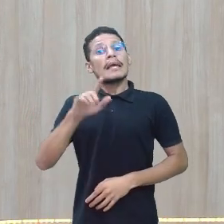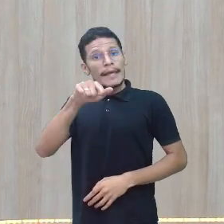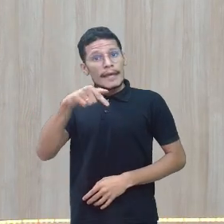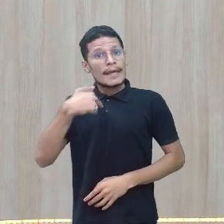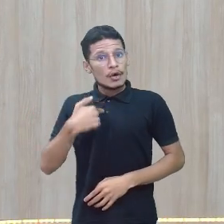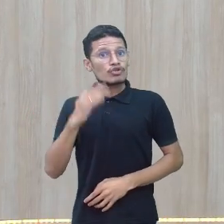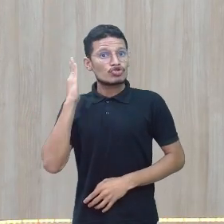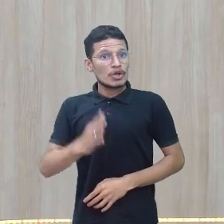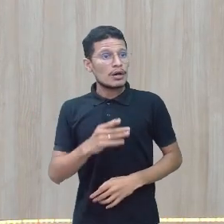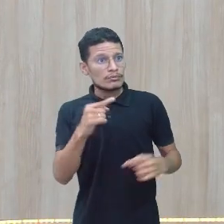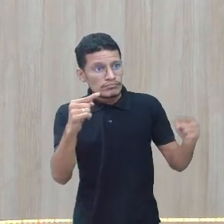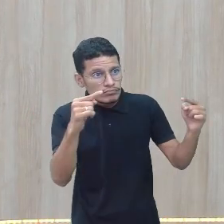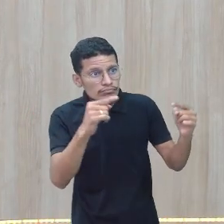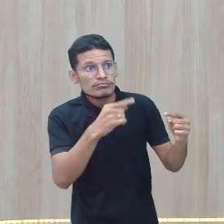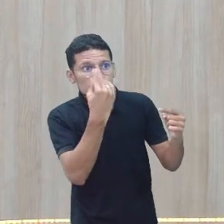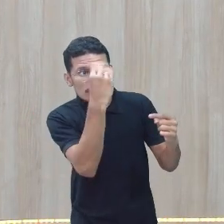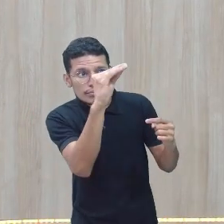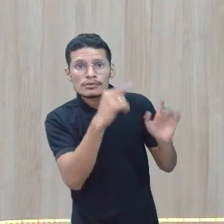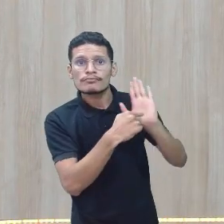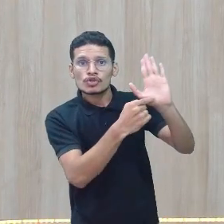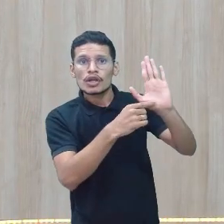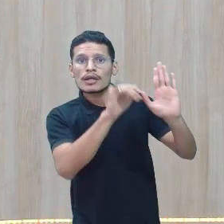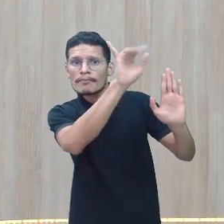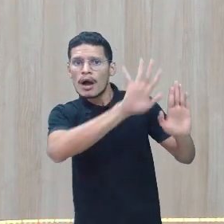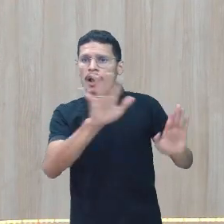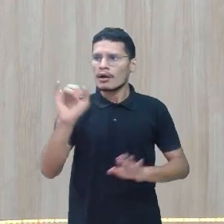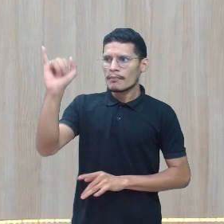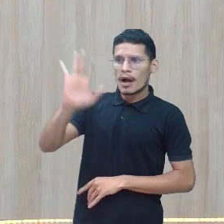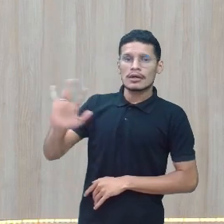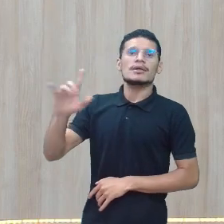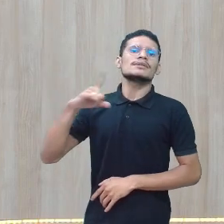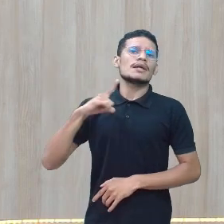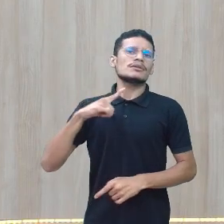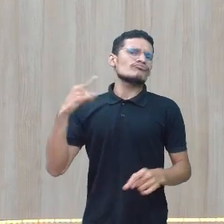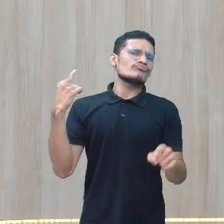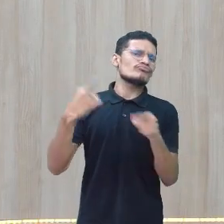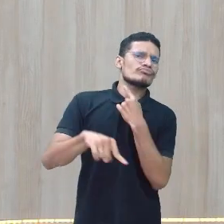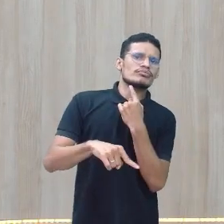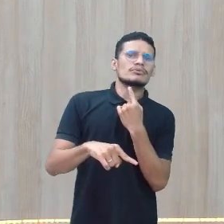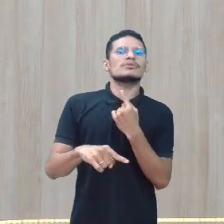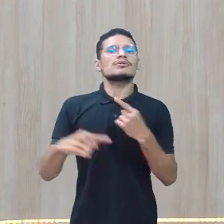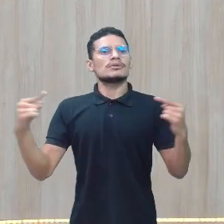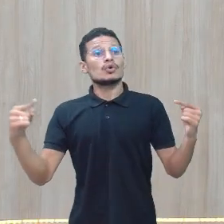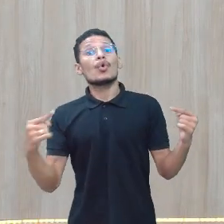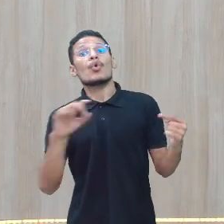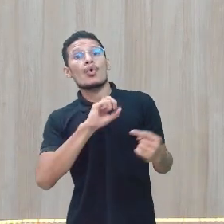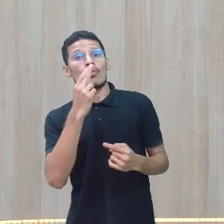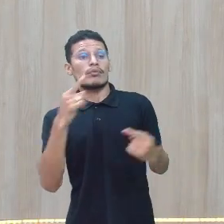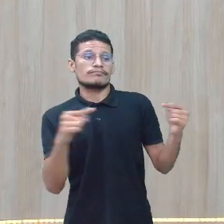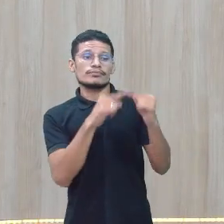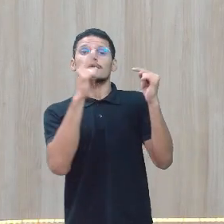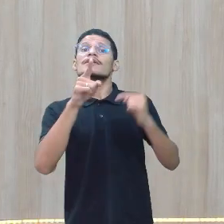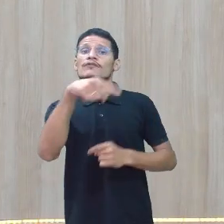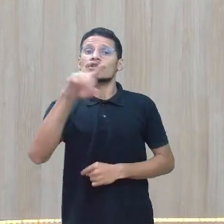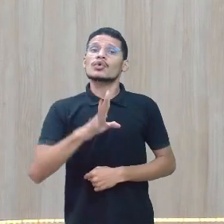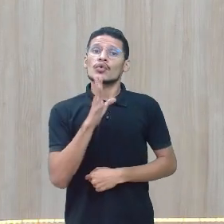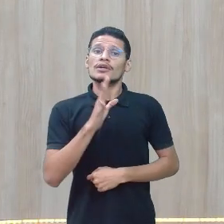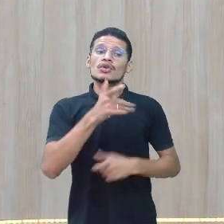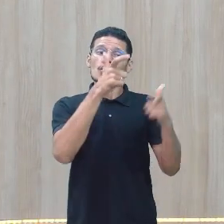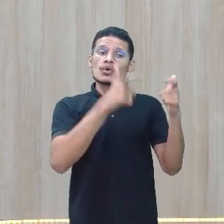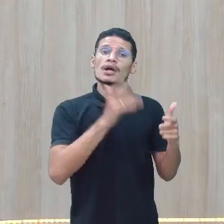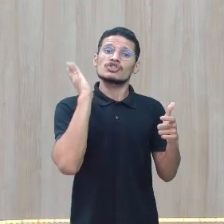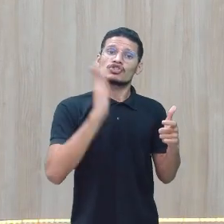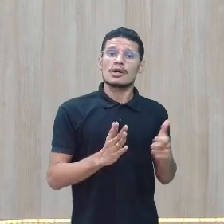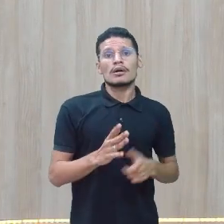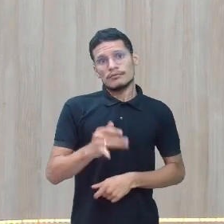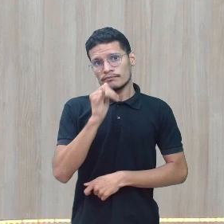choque de informação, um choque de contradição entre o que eu estou falando e o que você conhece daquele local. você já conseguiu